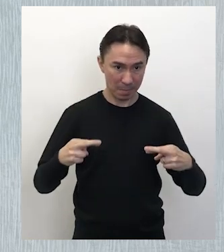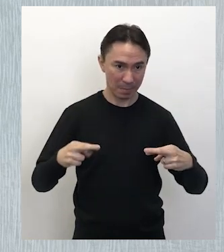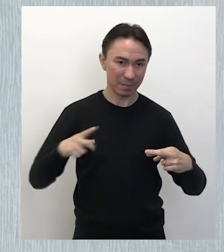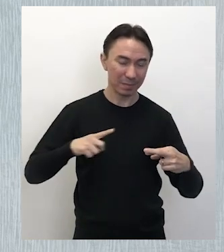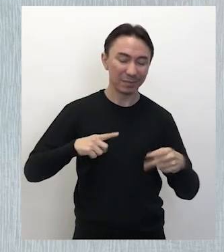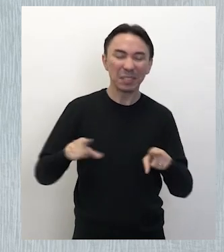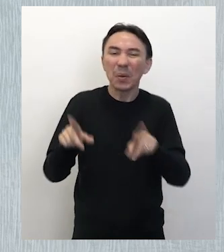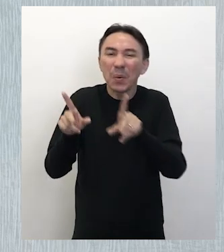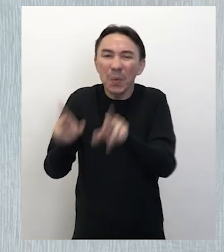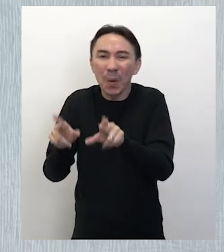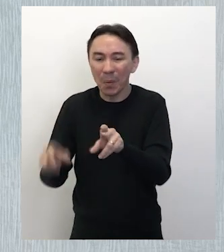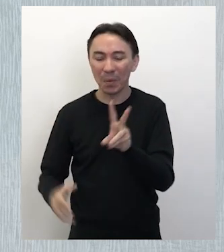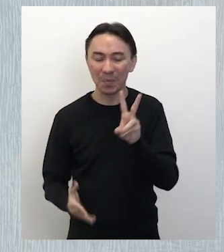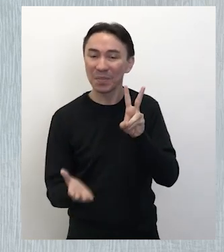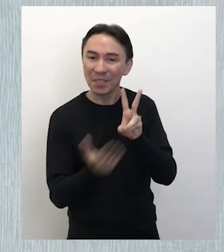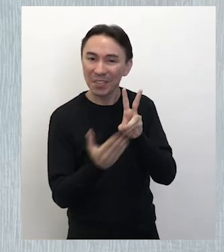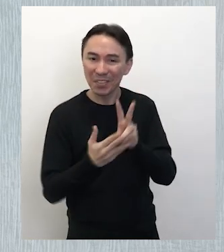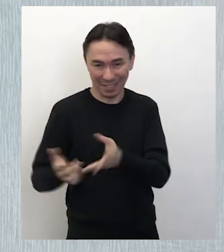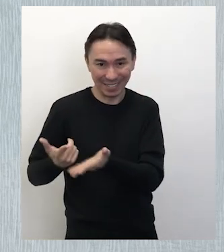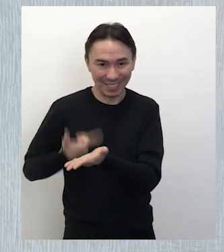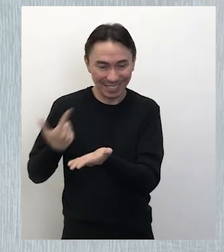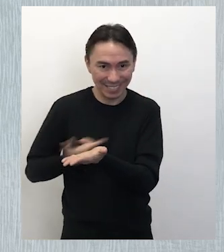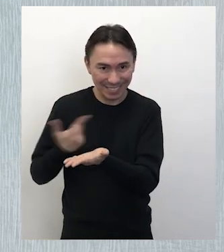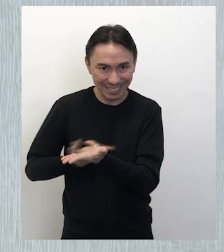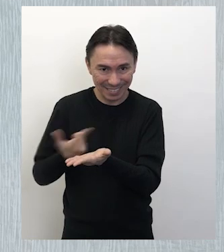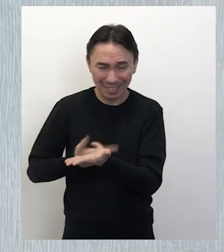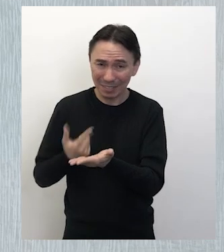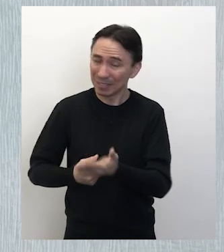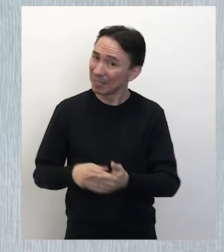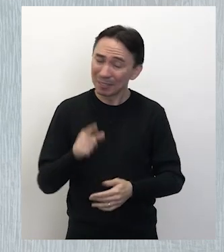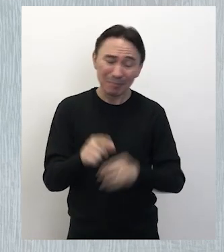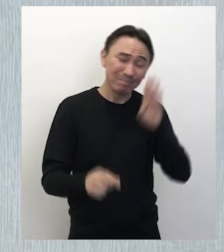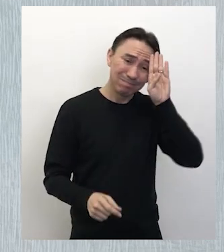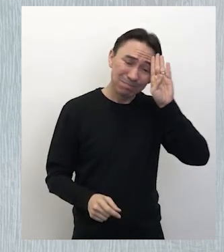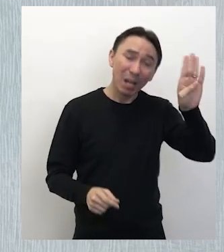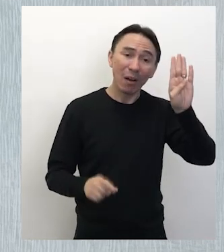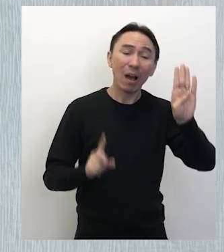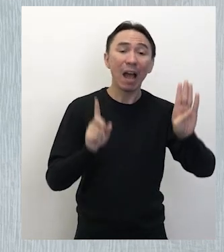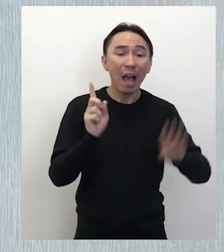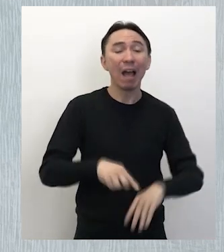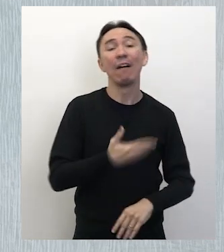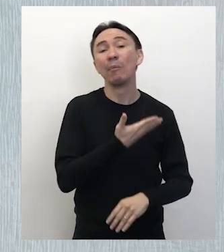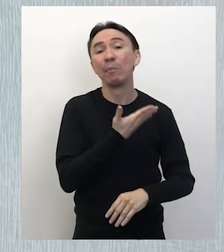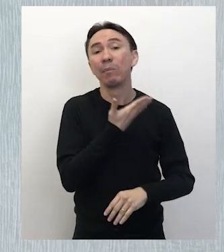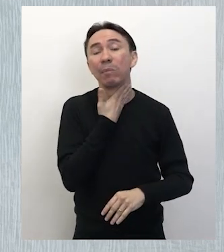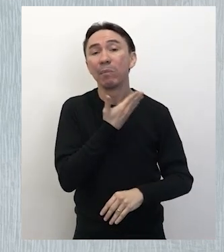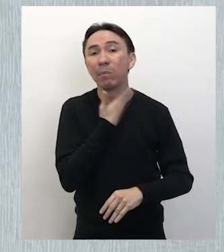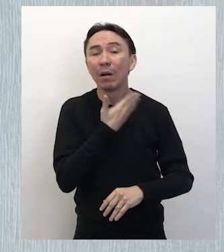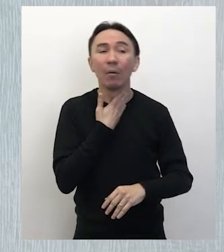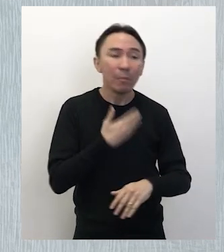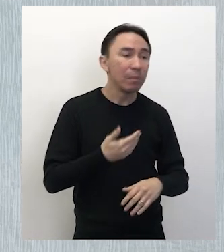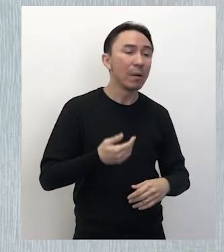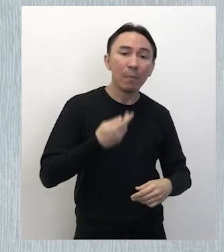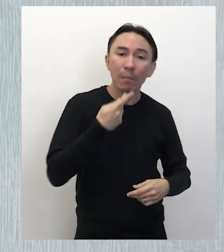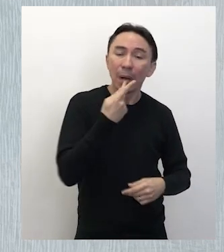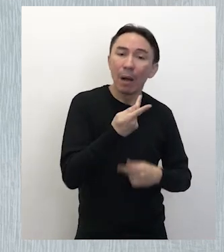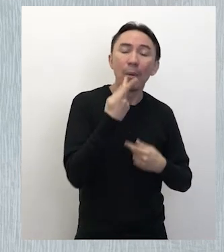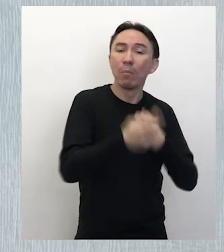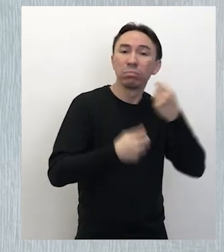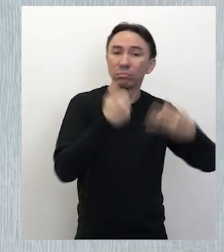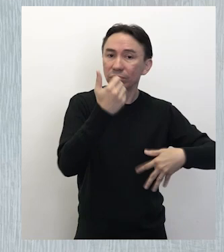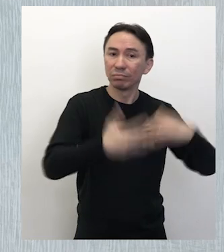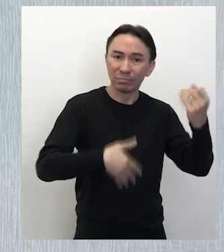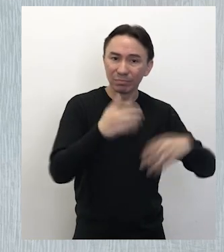cordel tem sua expressão na oralidade, uma vez que os textos eram recitados em locais públicos, sobretudo